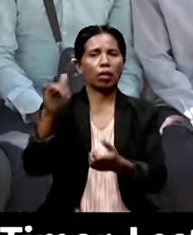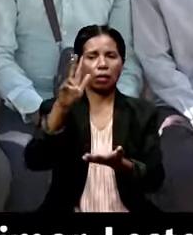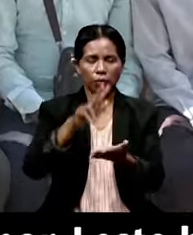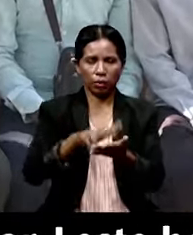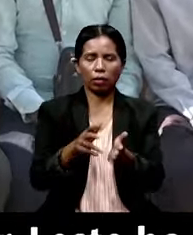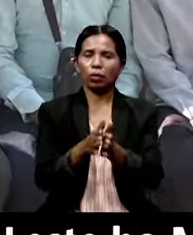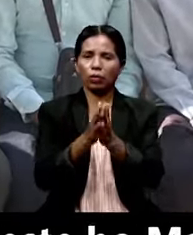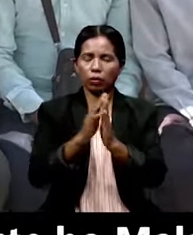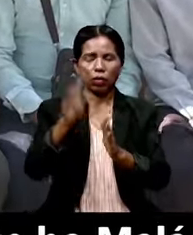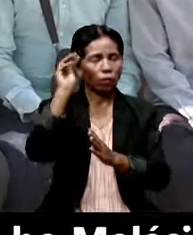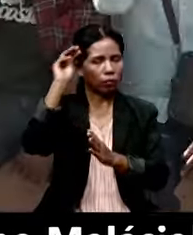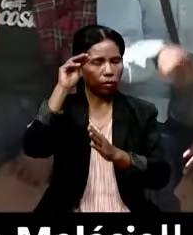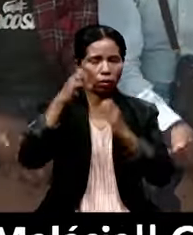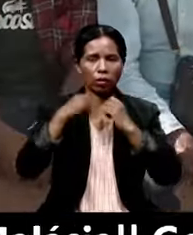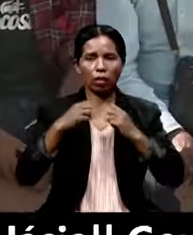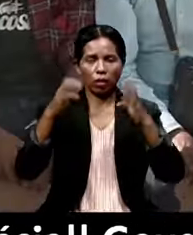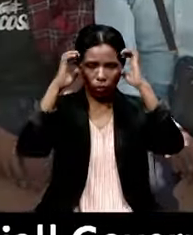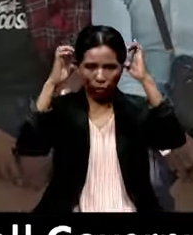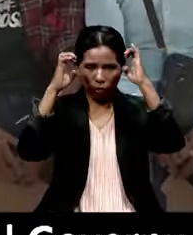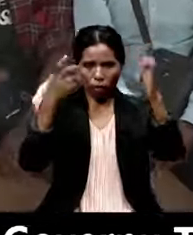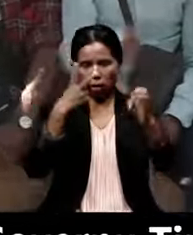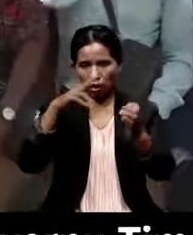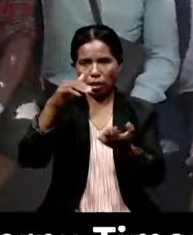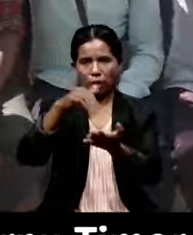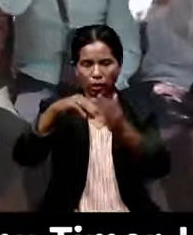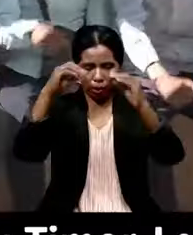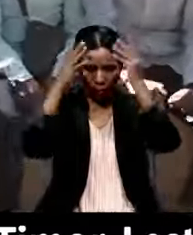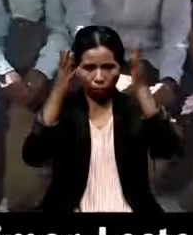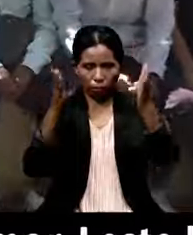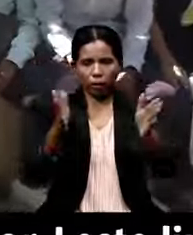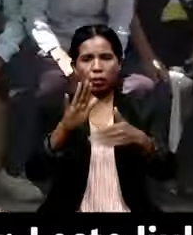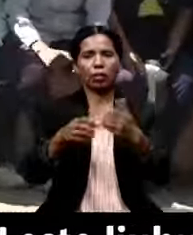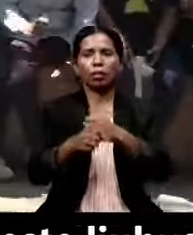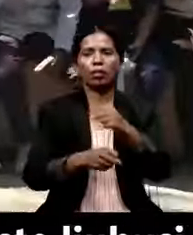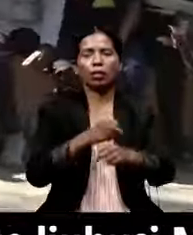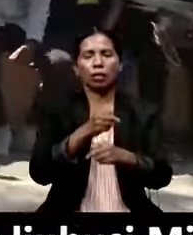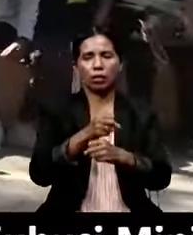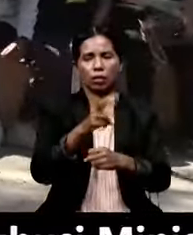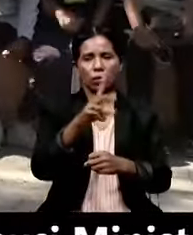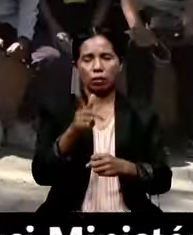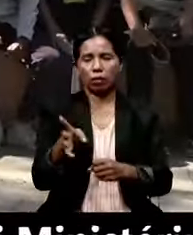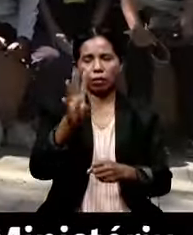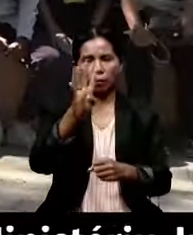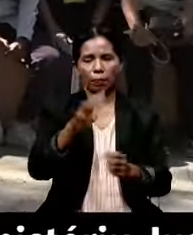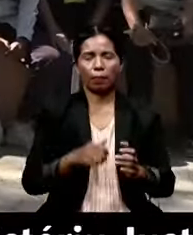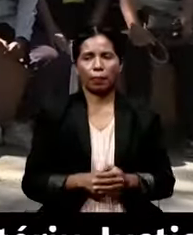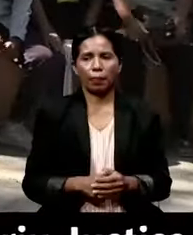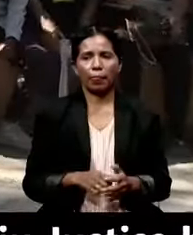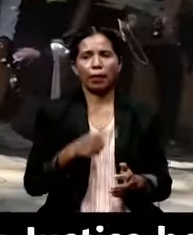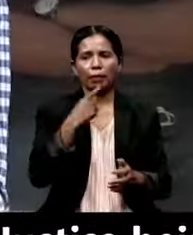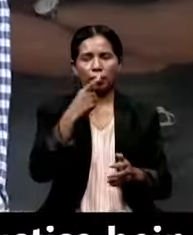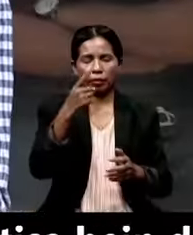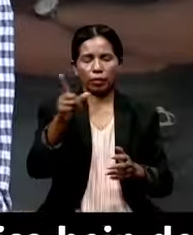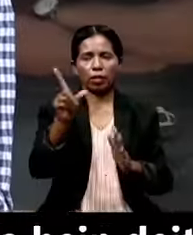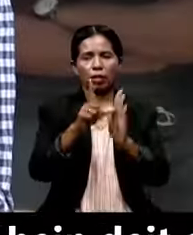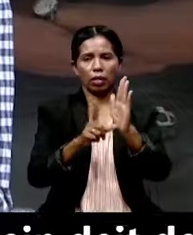Russo, ba Ministério da Educação, a tua avalia, ex-professor contratado, tina Rihun Ruaro, nesse entolo. Lá os opção, até ter ali a resolução,